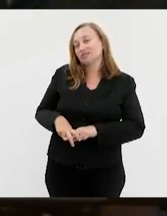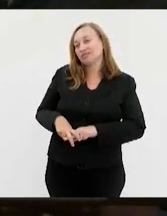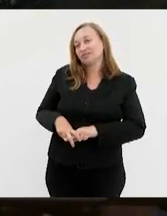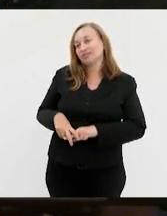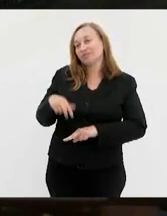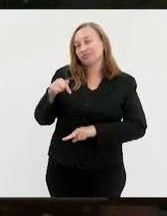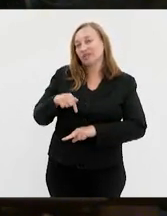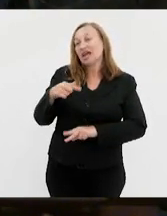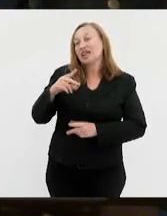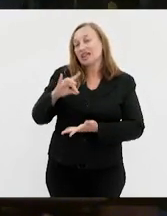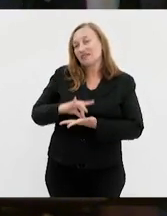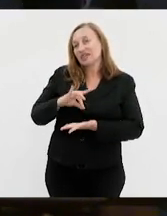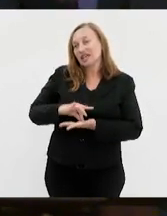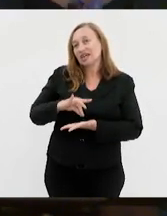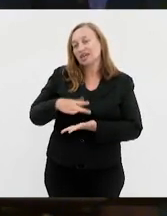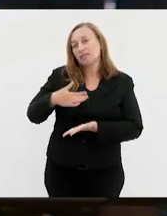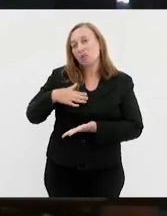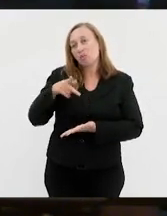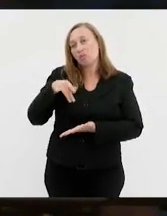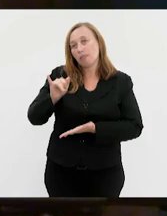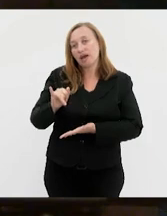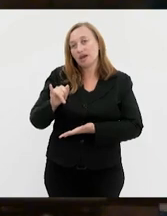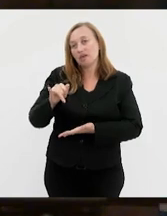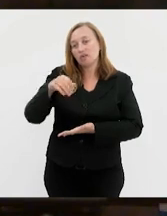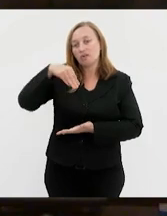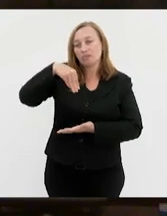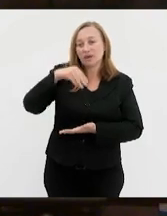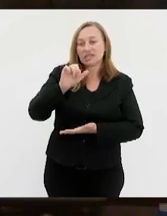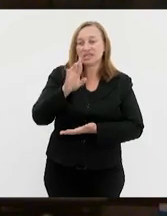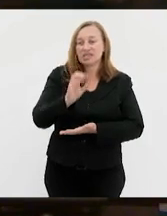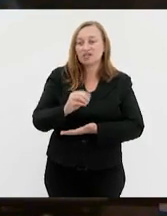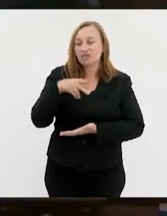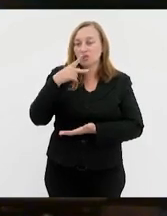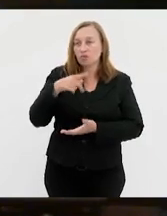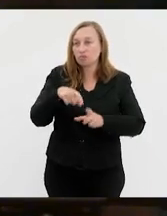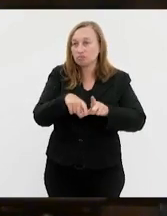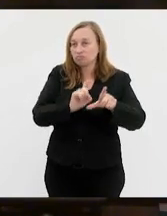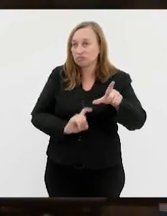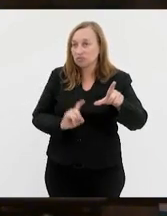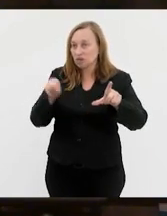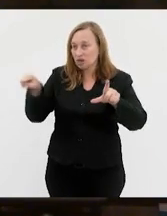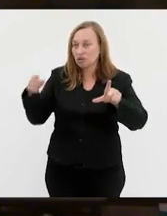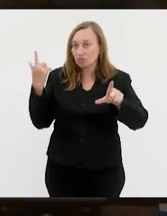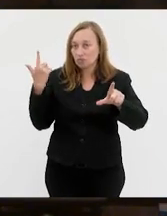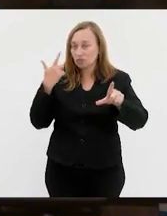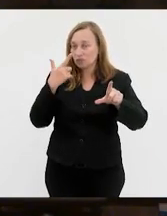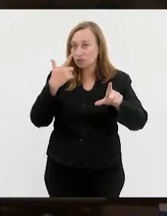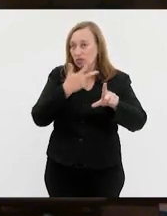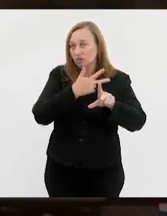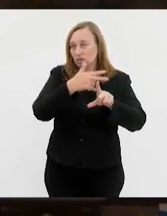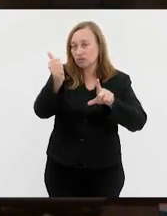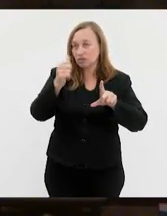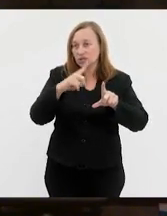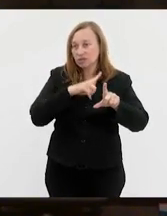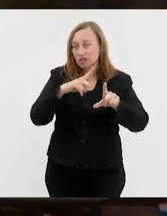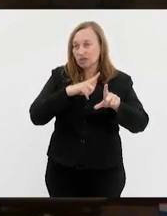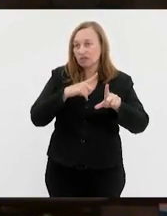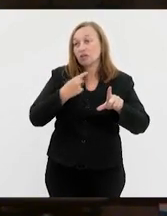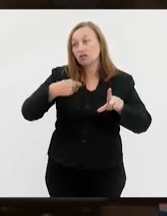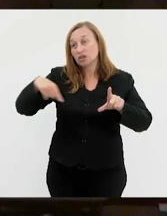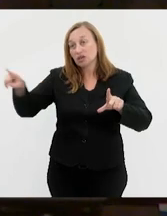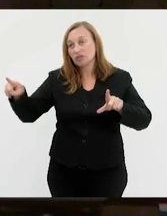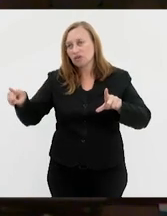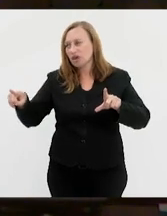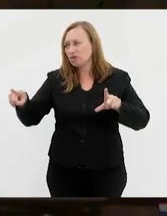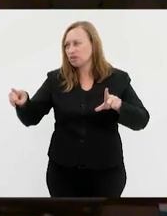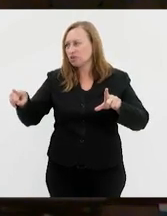na verdade, meu pai, como o Marcelo falou, quando ele se emancipou, quando ele se foi para a reserva da aeronáutica, ele ficou